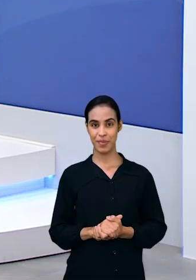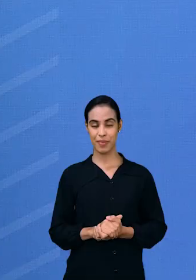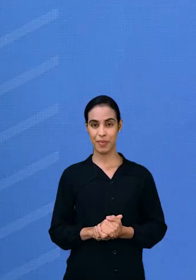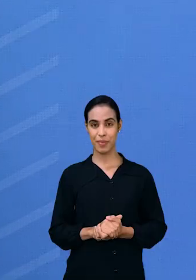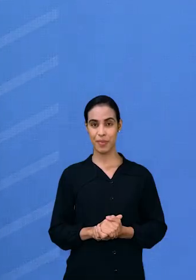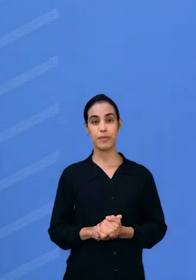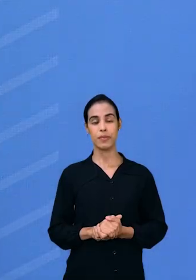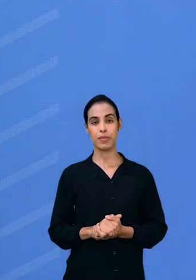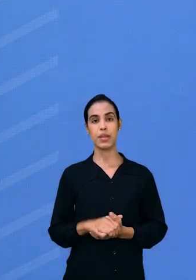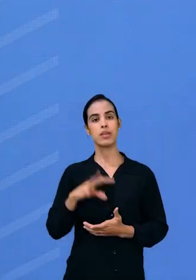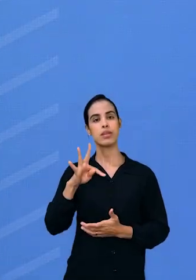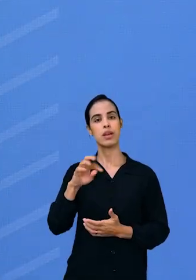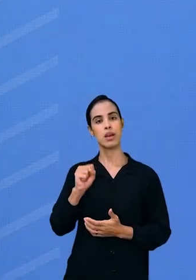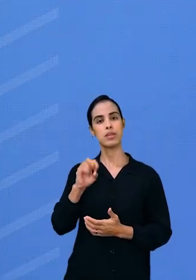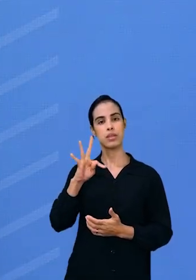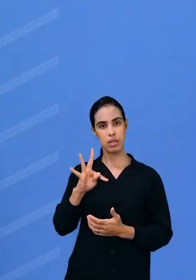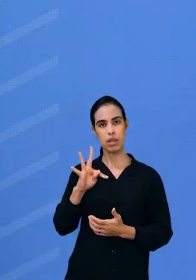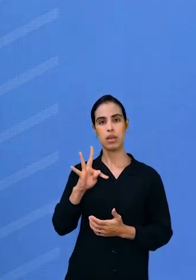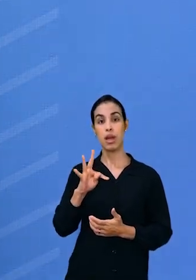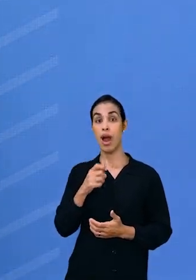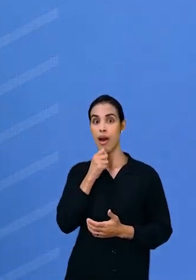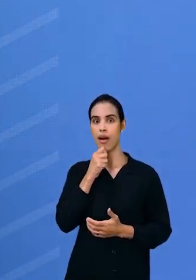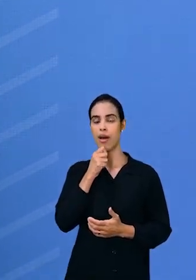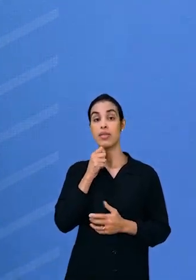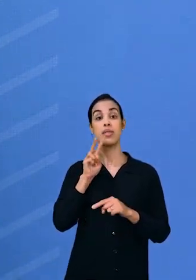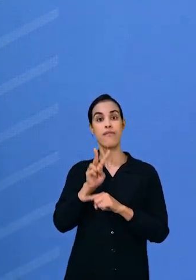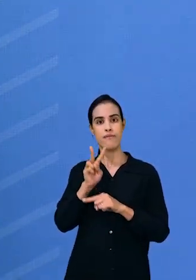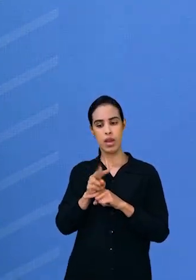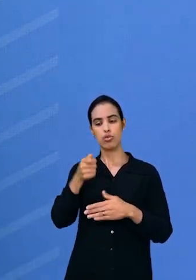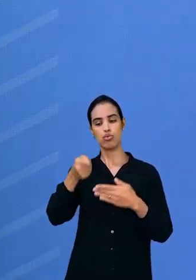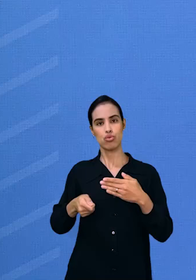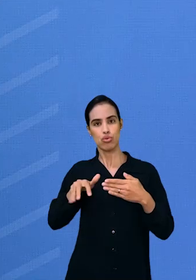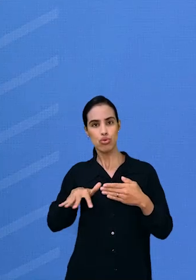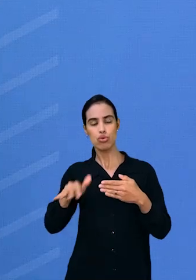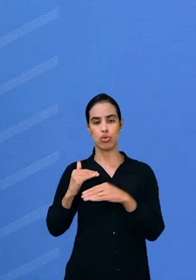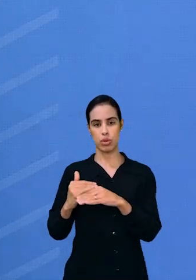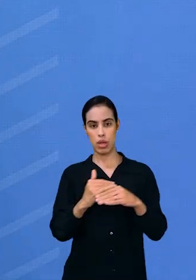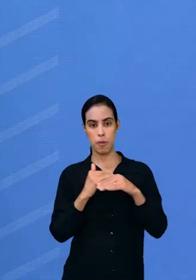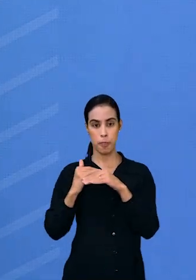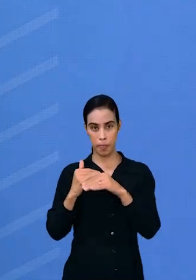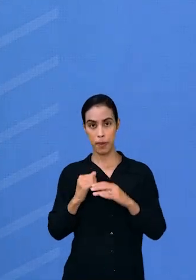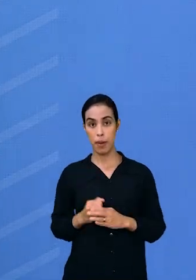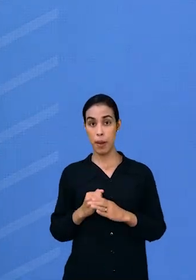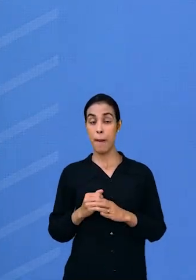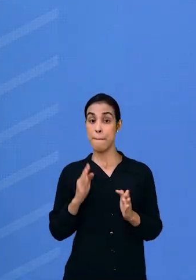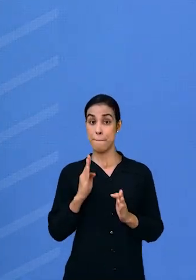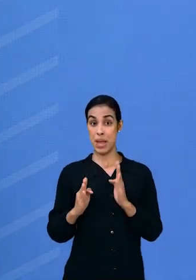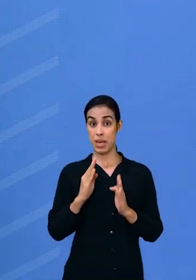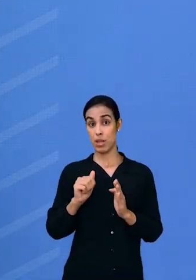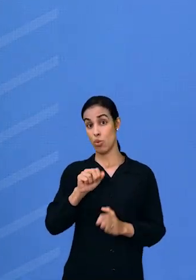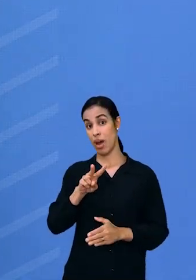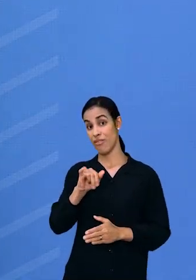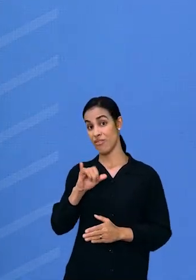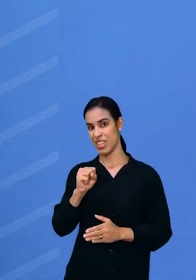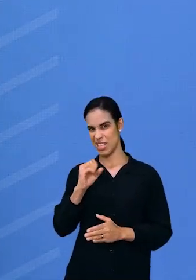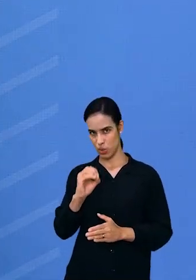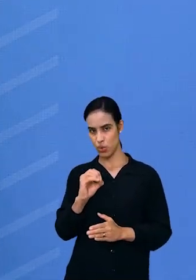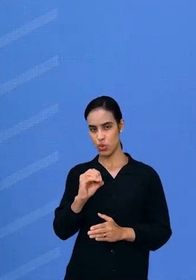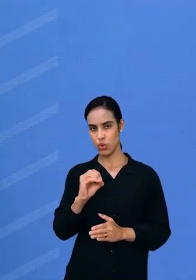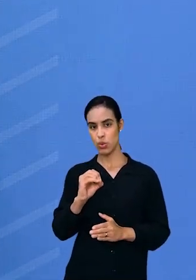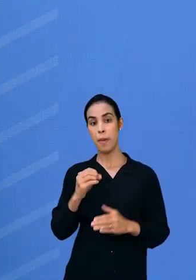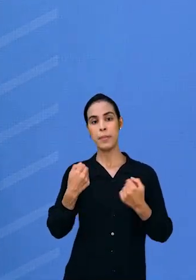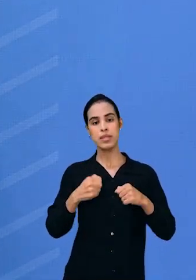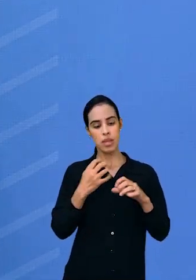mais. O Tribunal Superior do Trabalho reafirmou a jurisprudência que determina que o período de aviso prévio